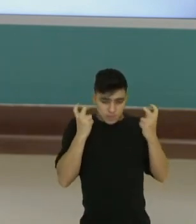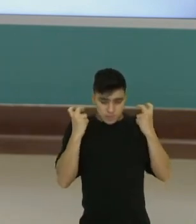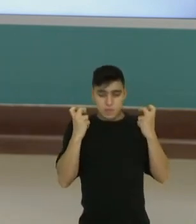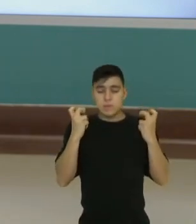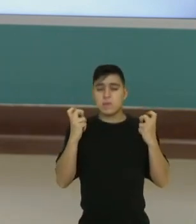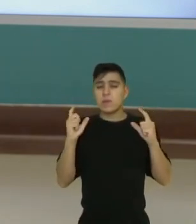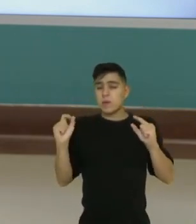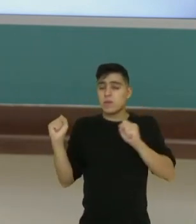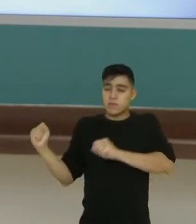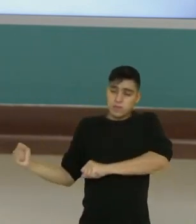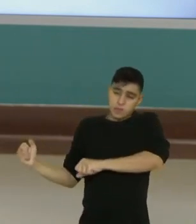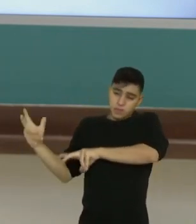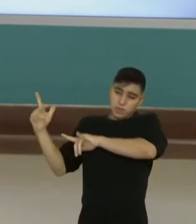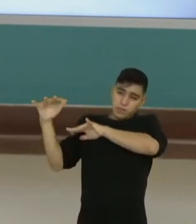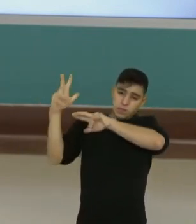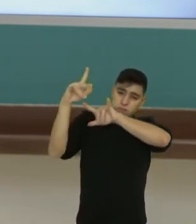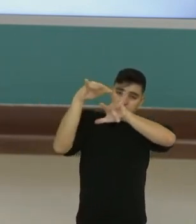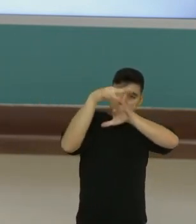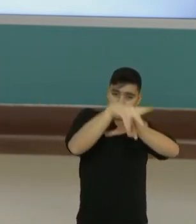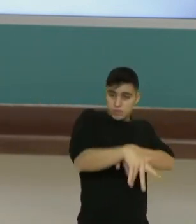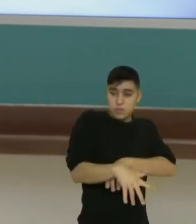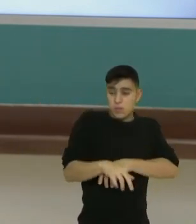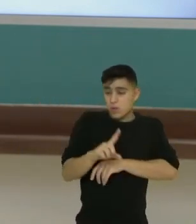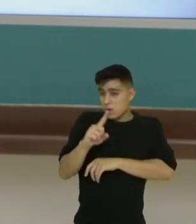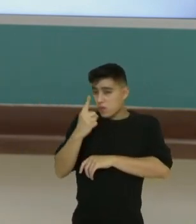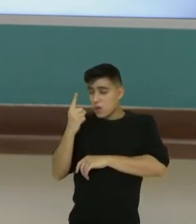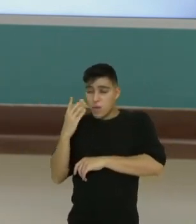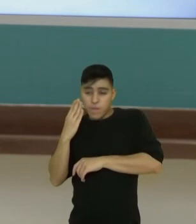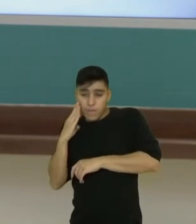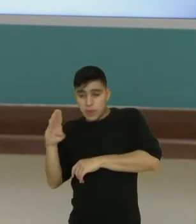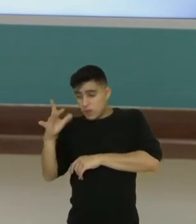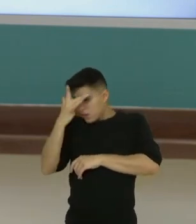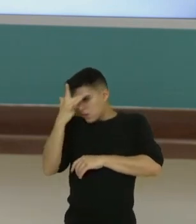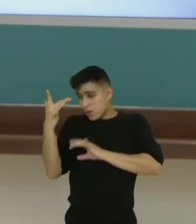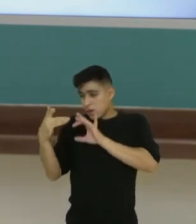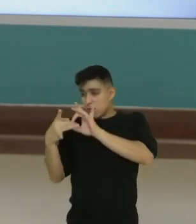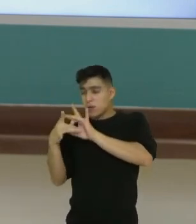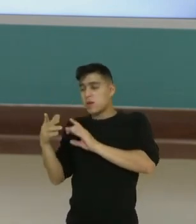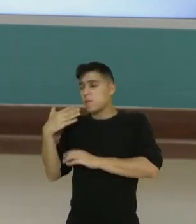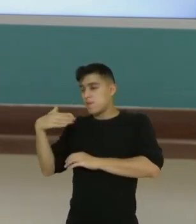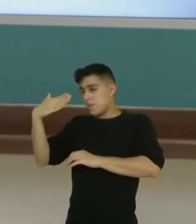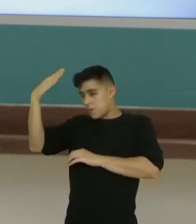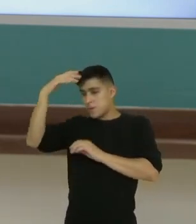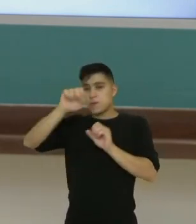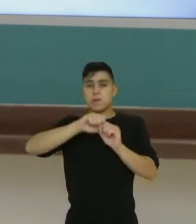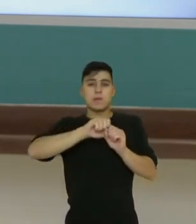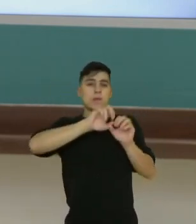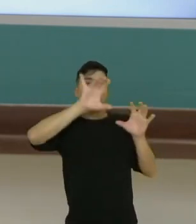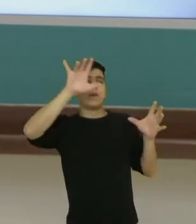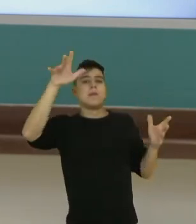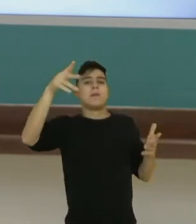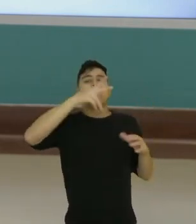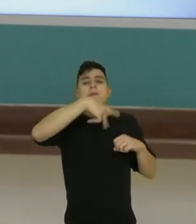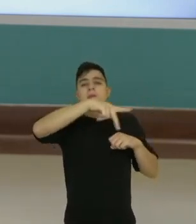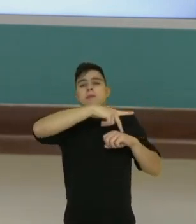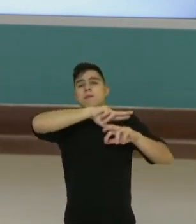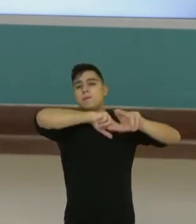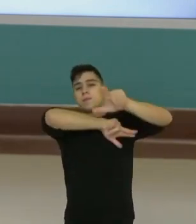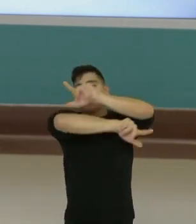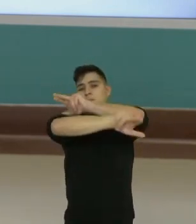corrente migratória, fazendo com que esse 1 bilhão de pessoas ligadas ao islamismo sejam distribuídas nas mais